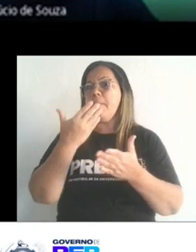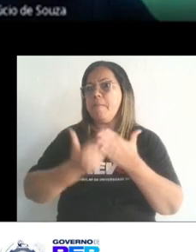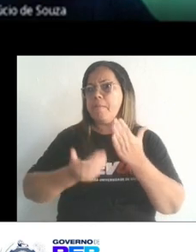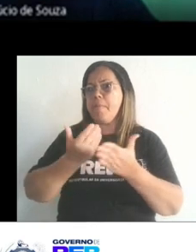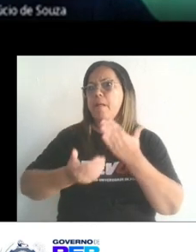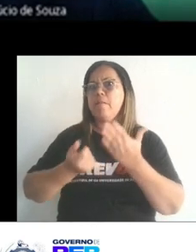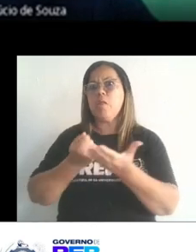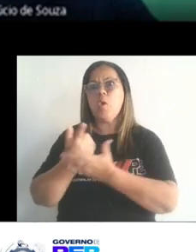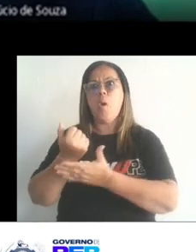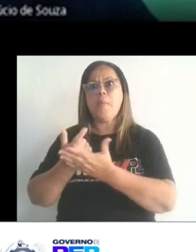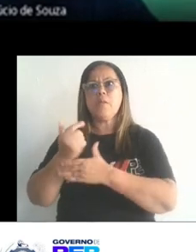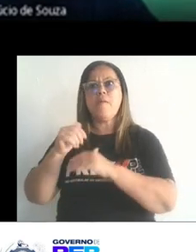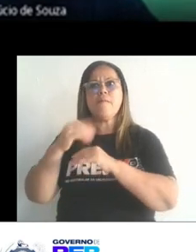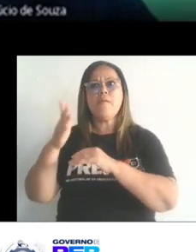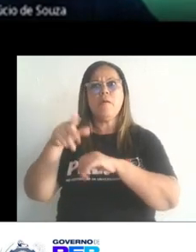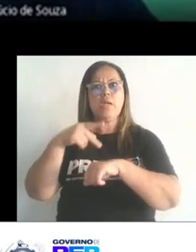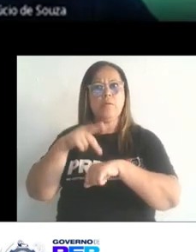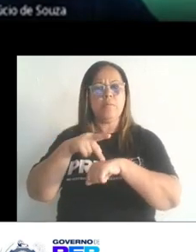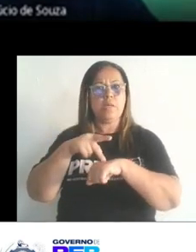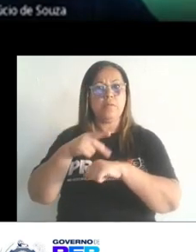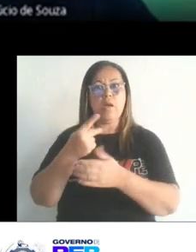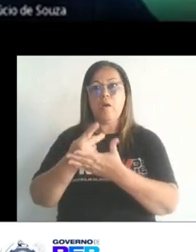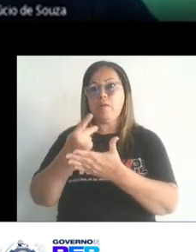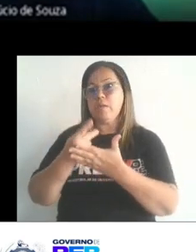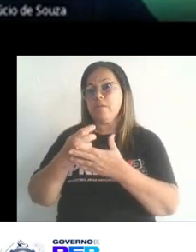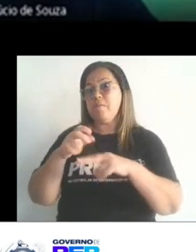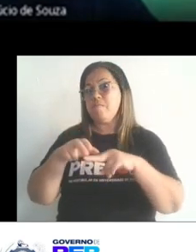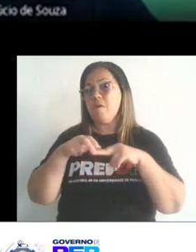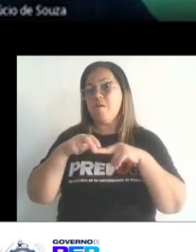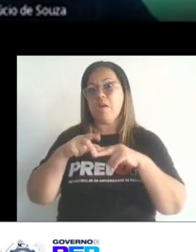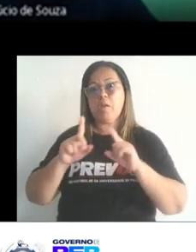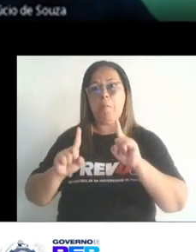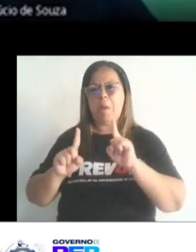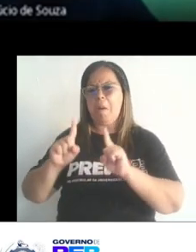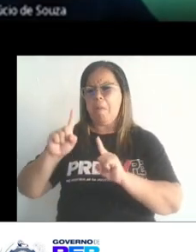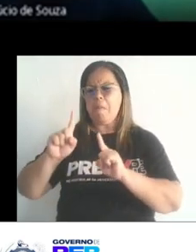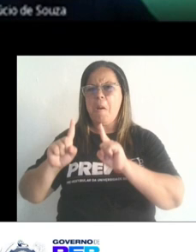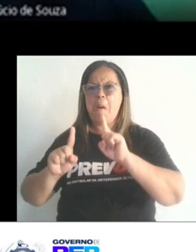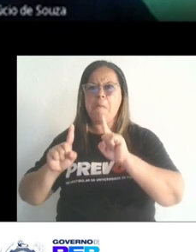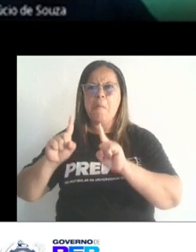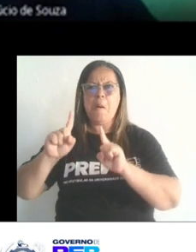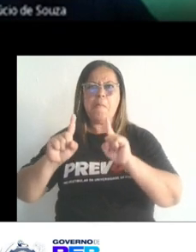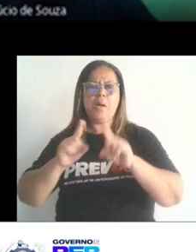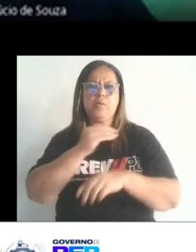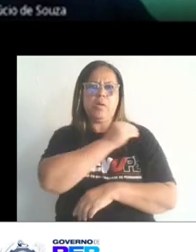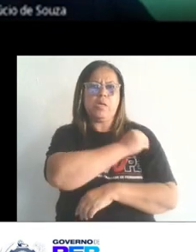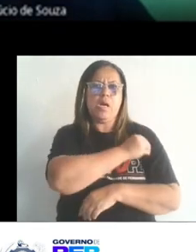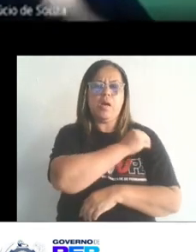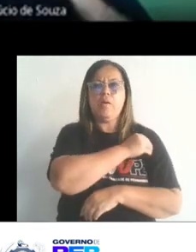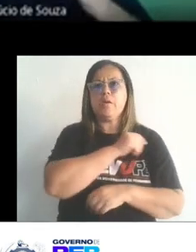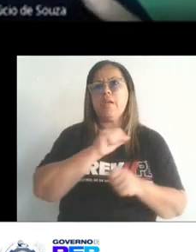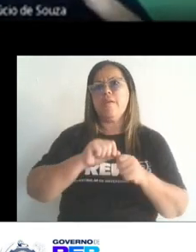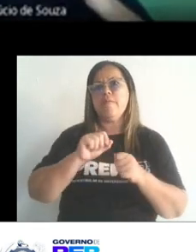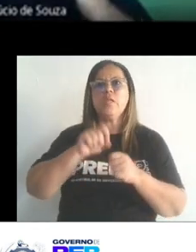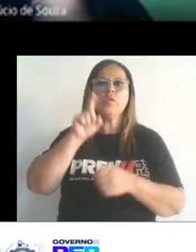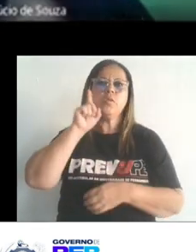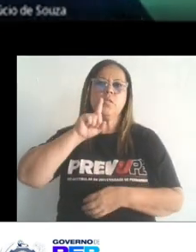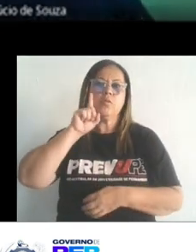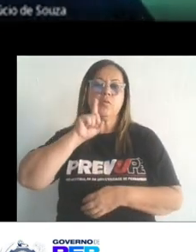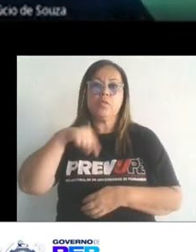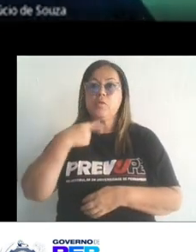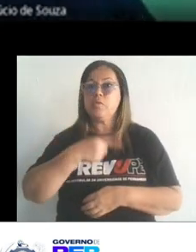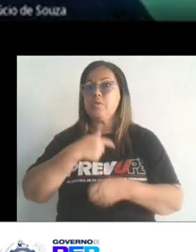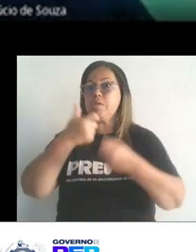exterior esse quadro ocorria devido a forte concorrência do algodão produzido nos Estados Unidos nós